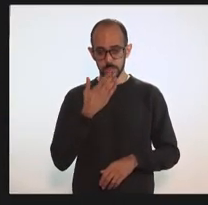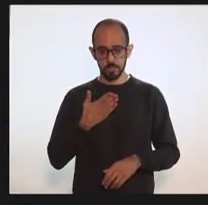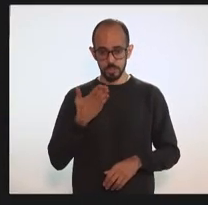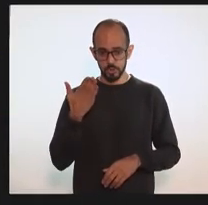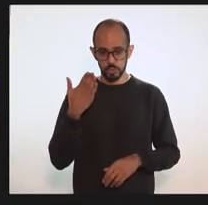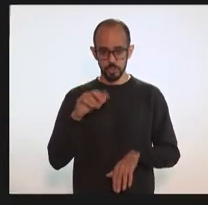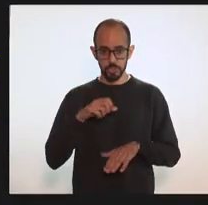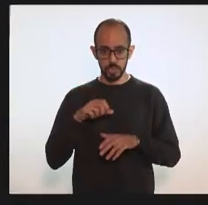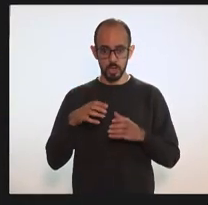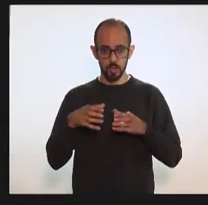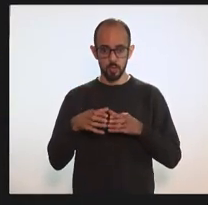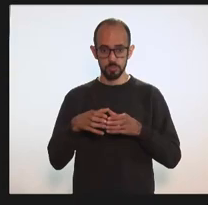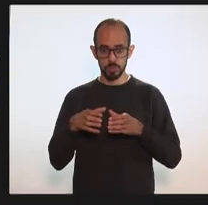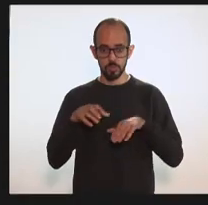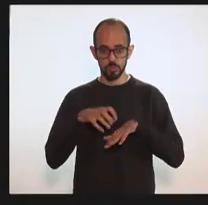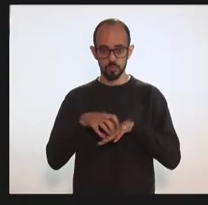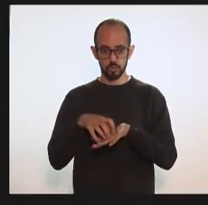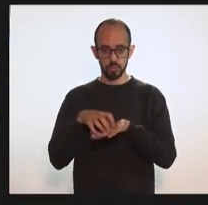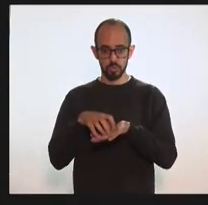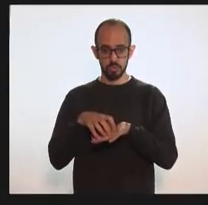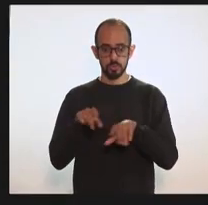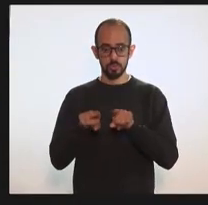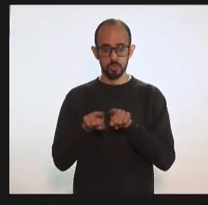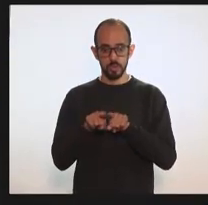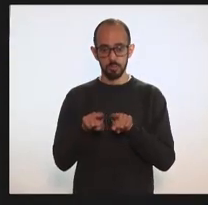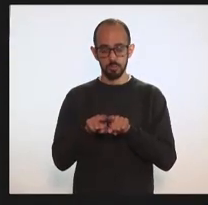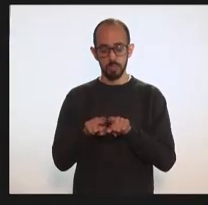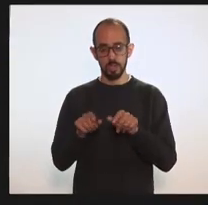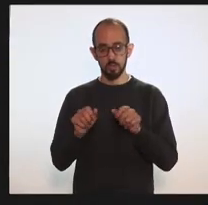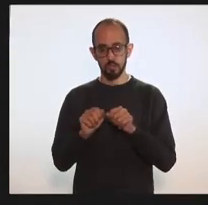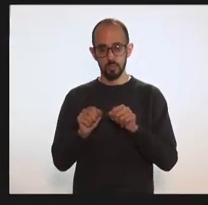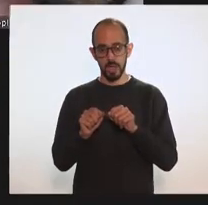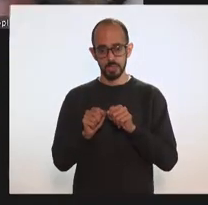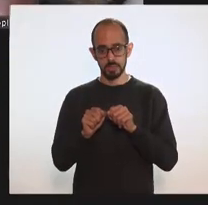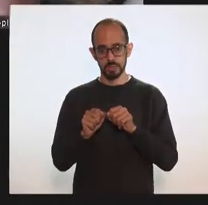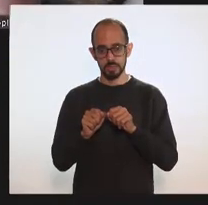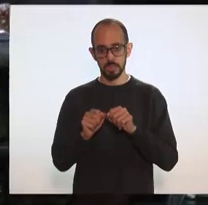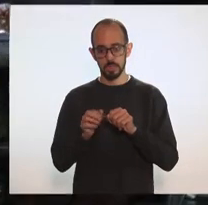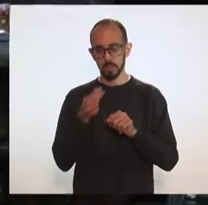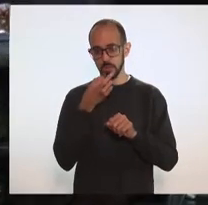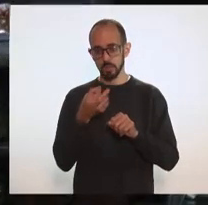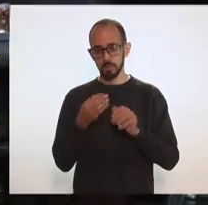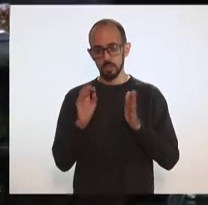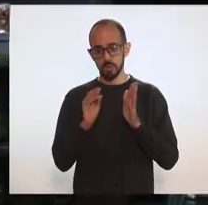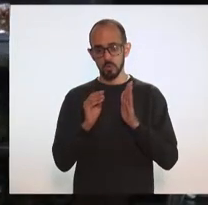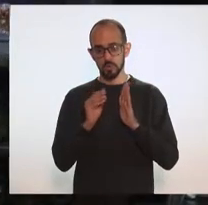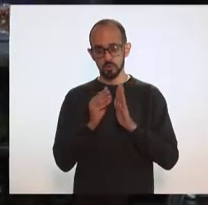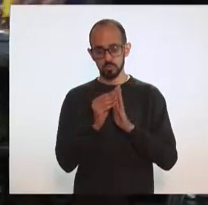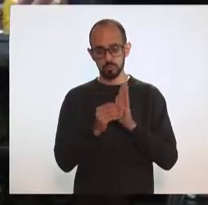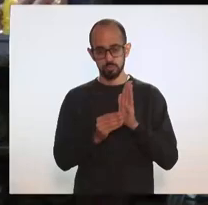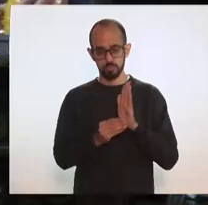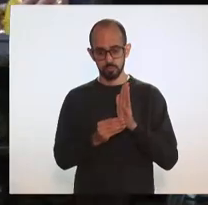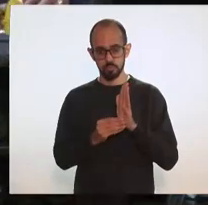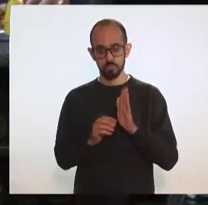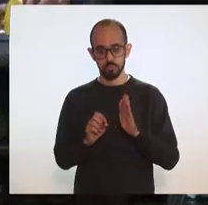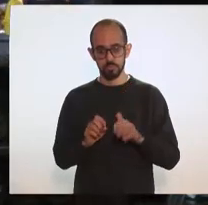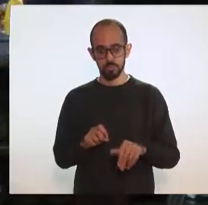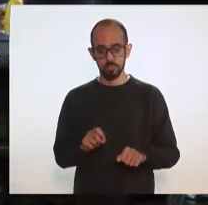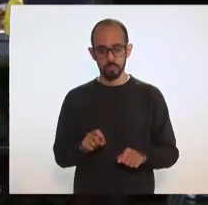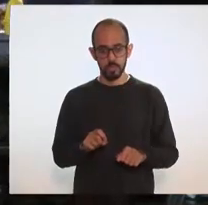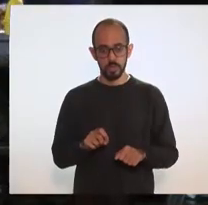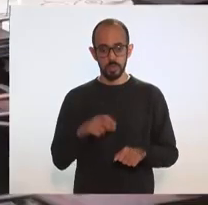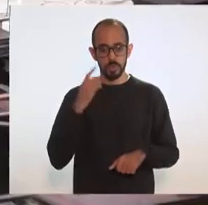comissão de turismo em Itu apareceu também nessa matéria o presidente defende vossa excelência' Deputado rosenverg